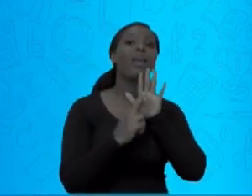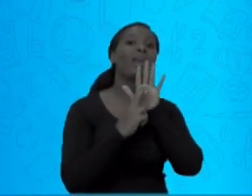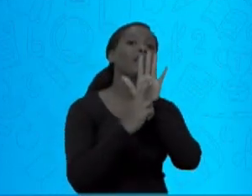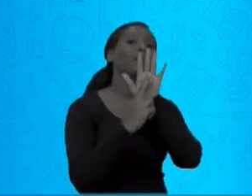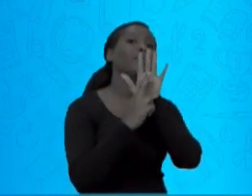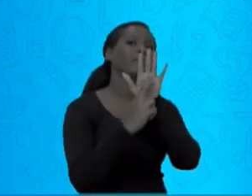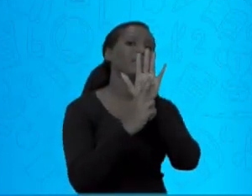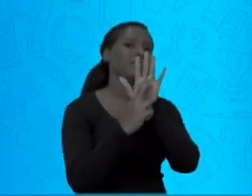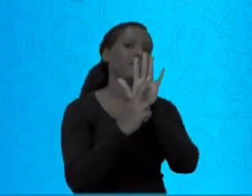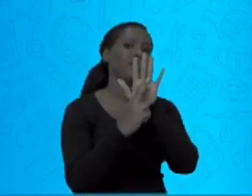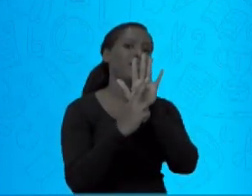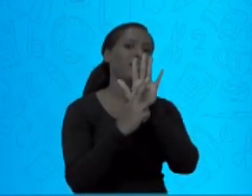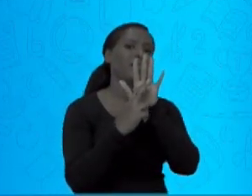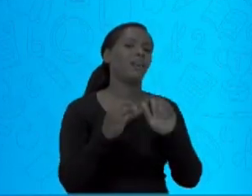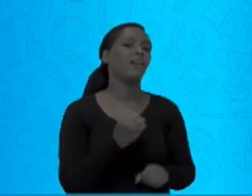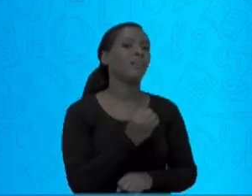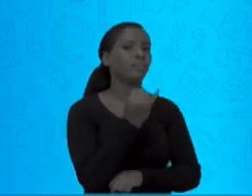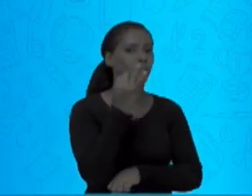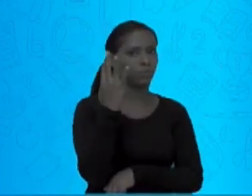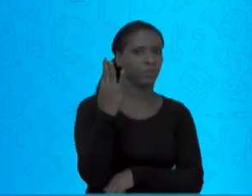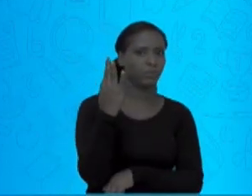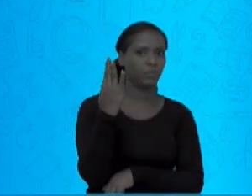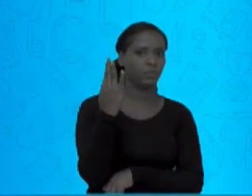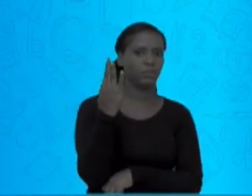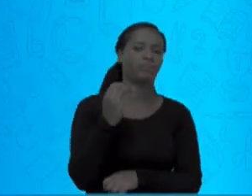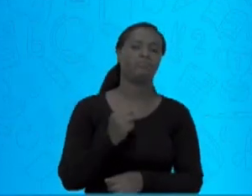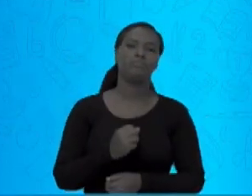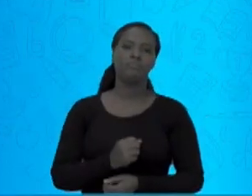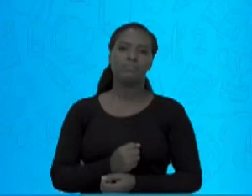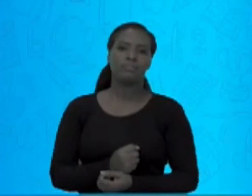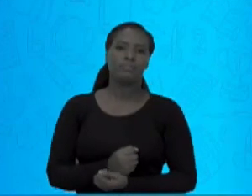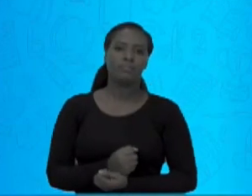representar, né, essas quantidades.